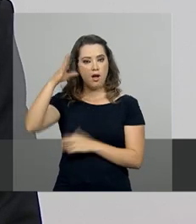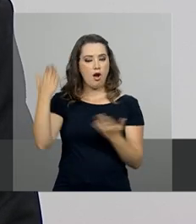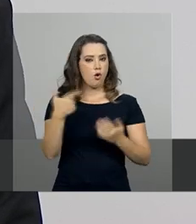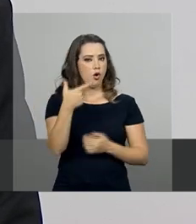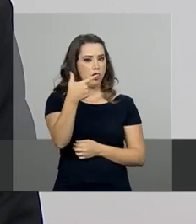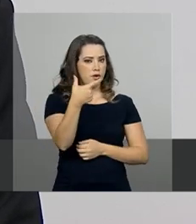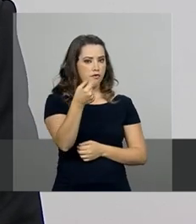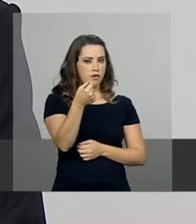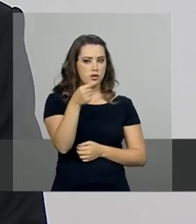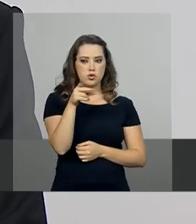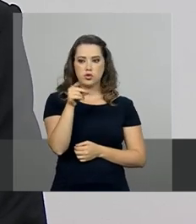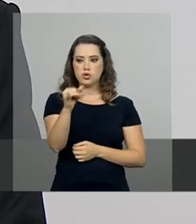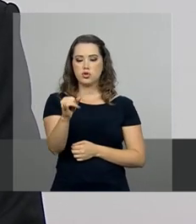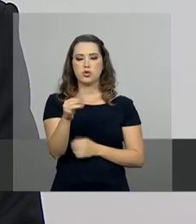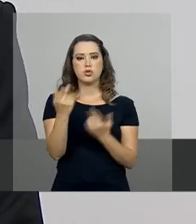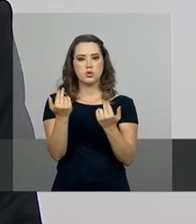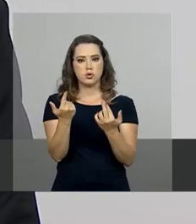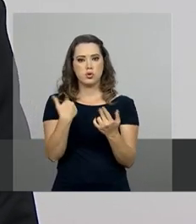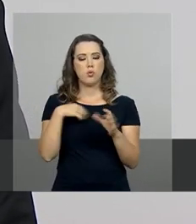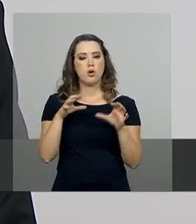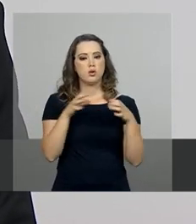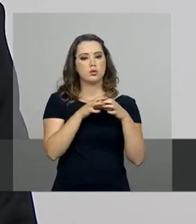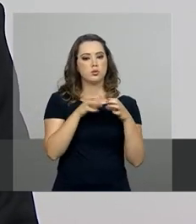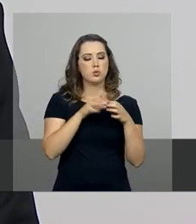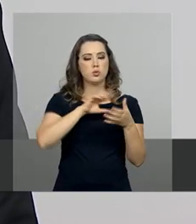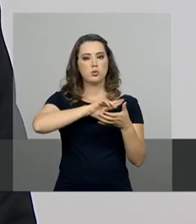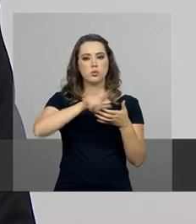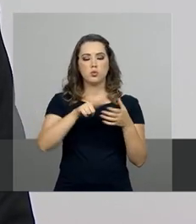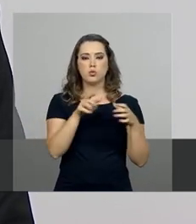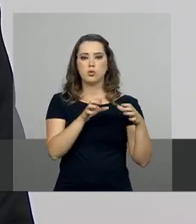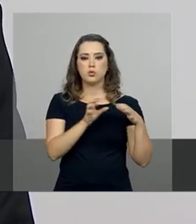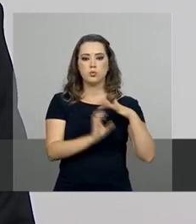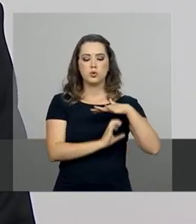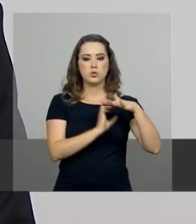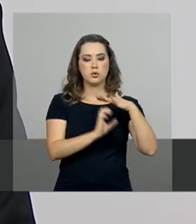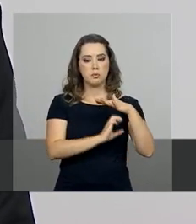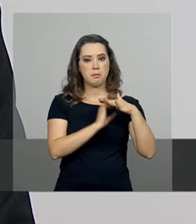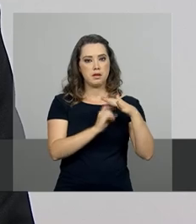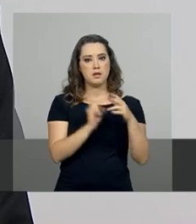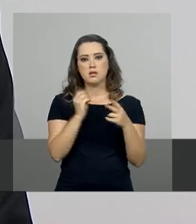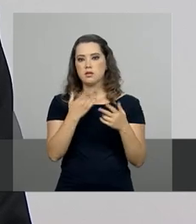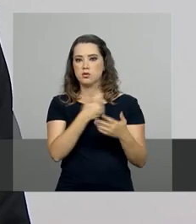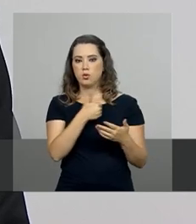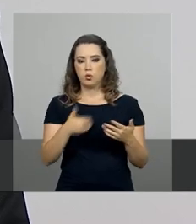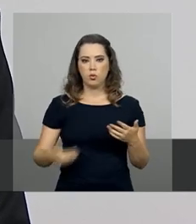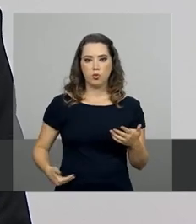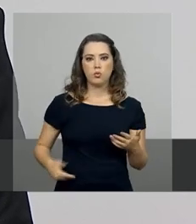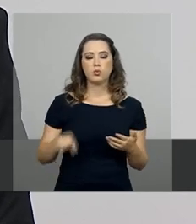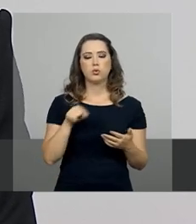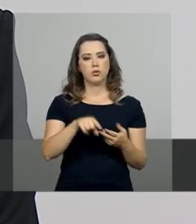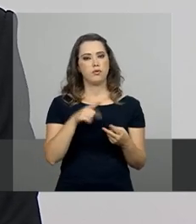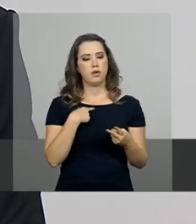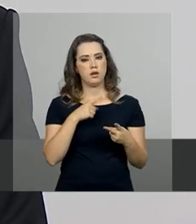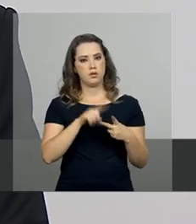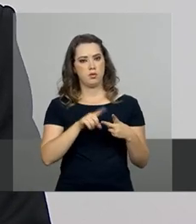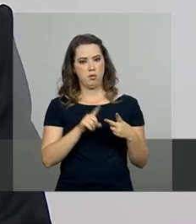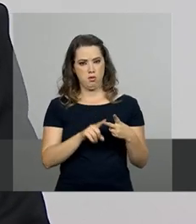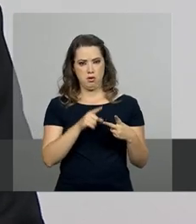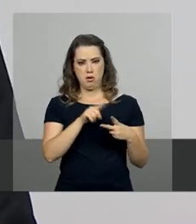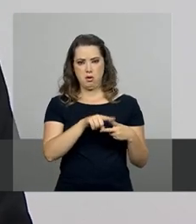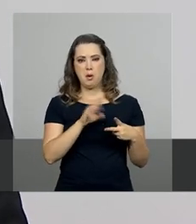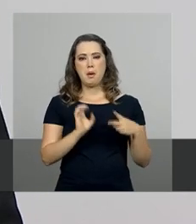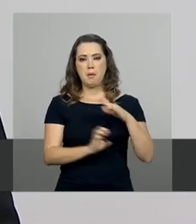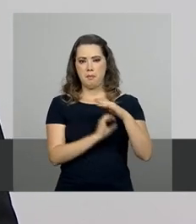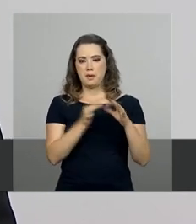dos servidores públicos civis dos empregados na iniciativa privada no caso das pessoas jurídicas que participam do